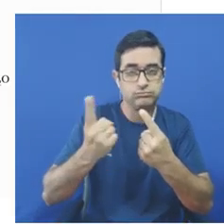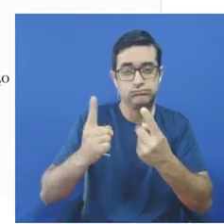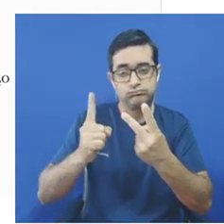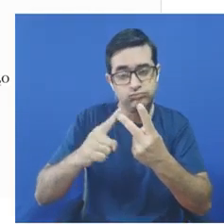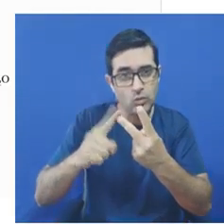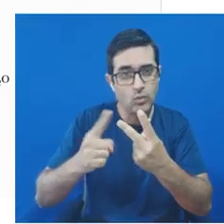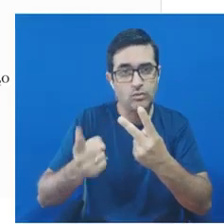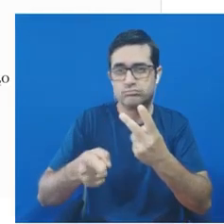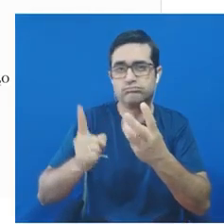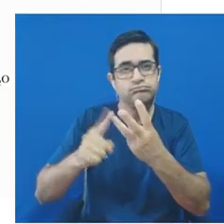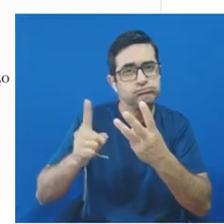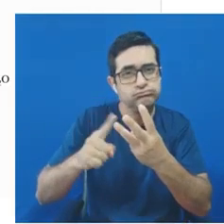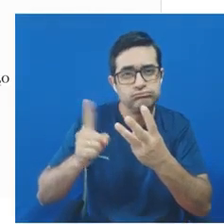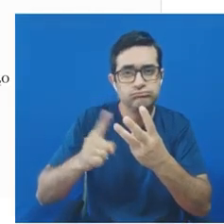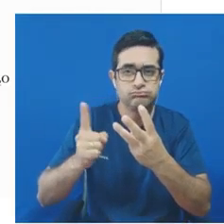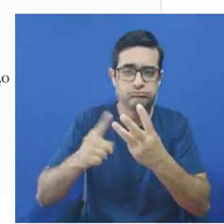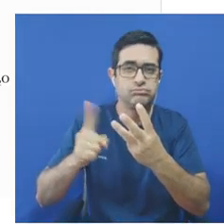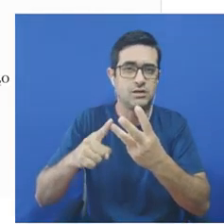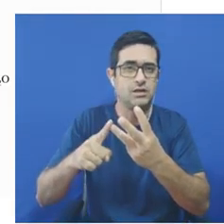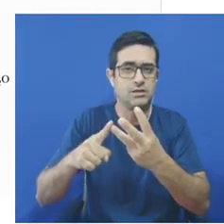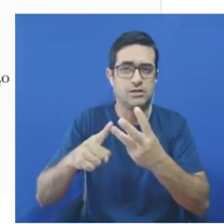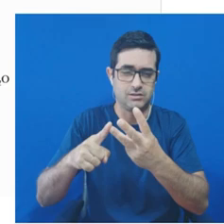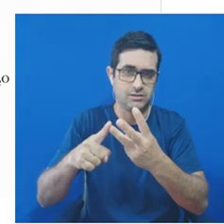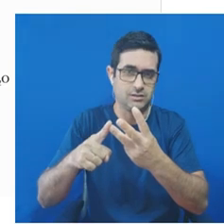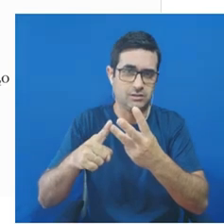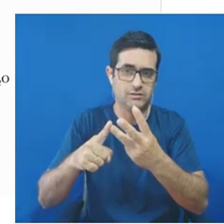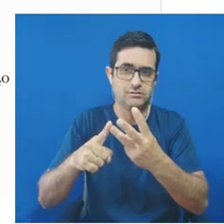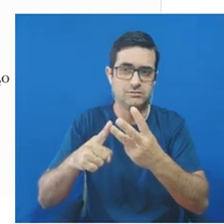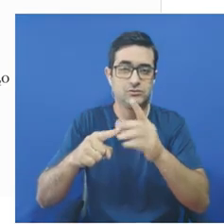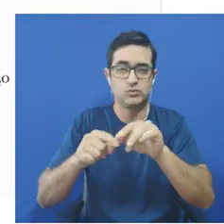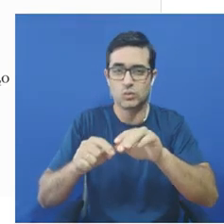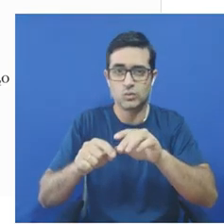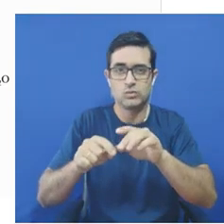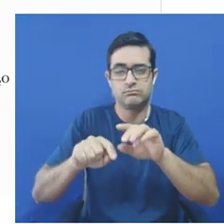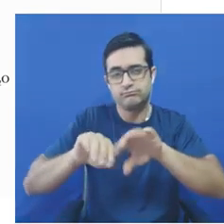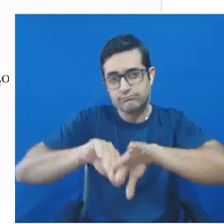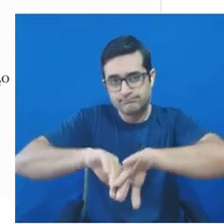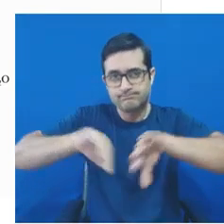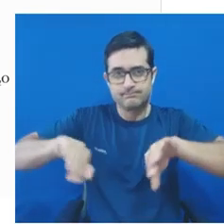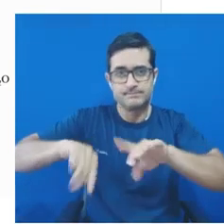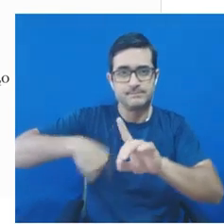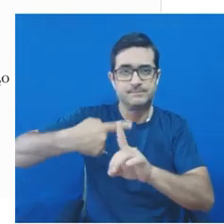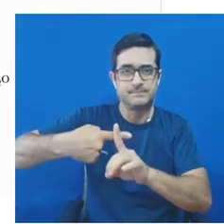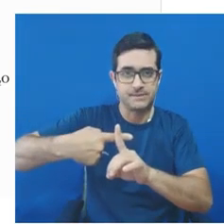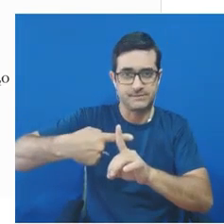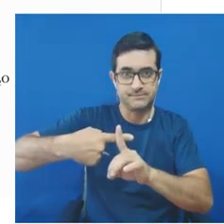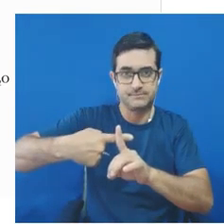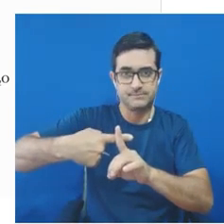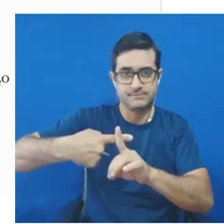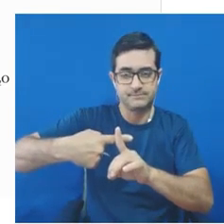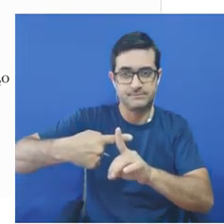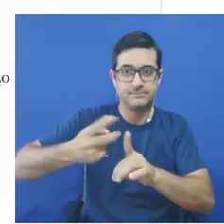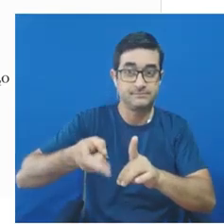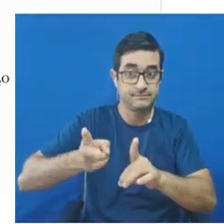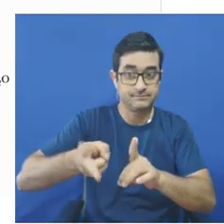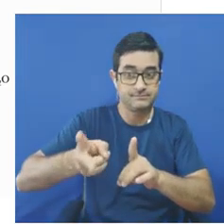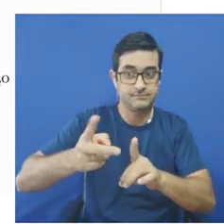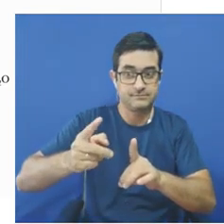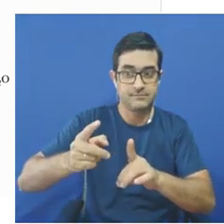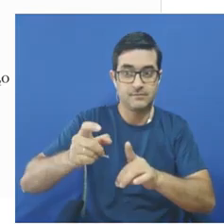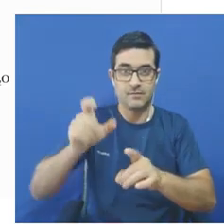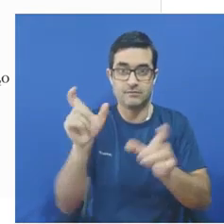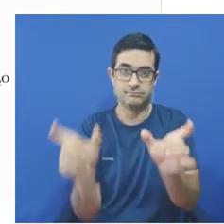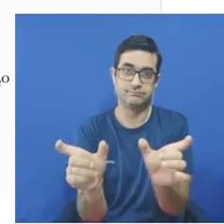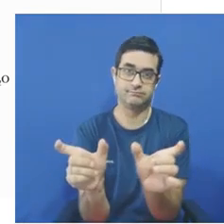for, e todos serão separados por um mais, né? Indicando que eu utilizo esse, mais